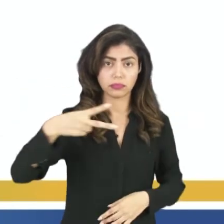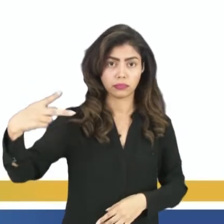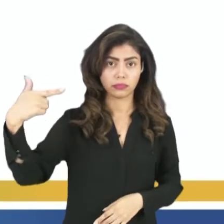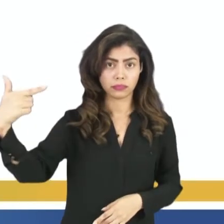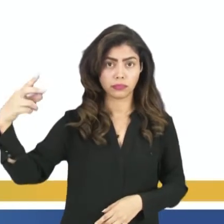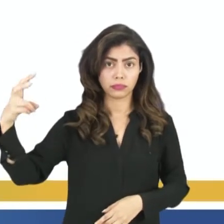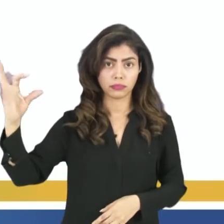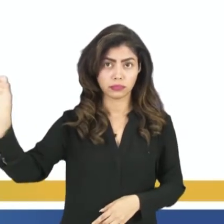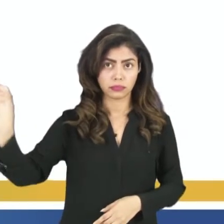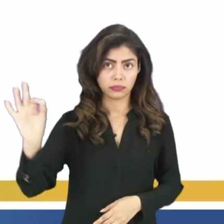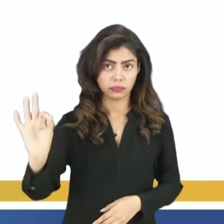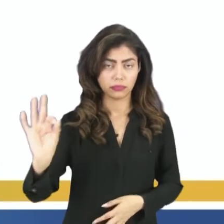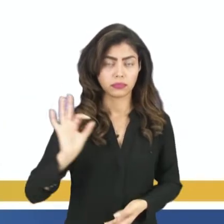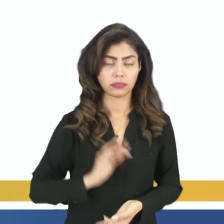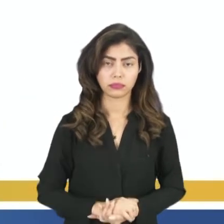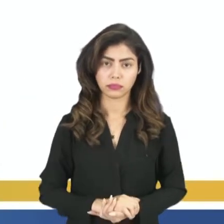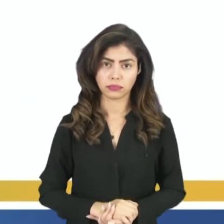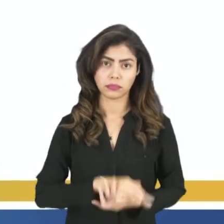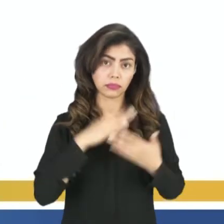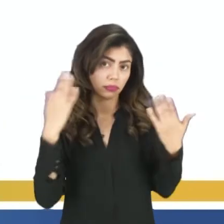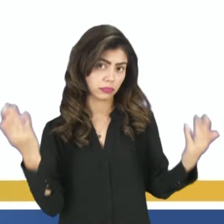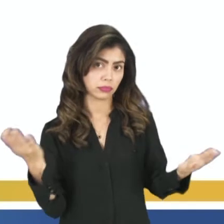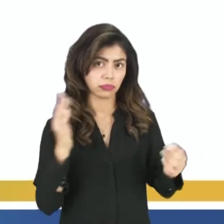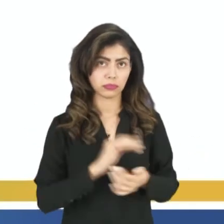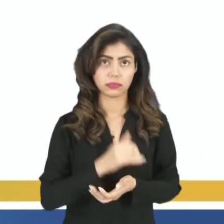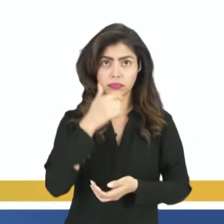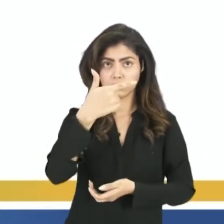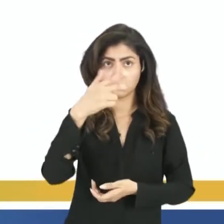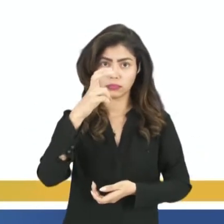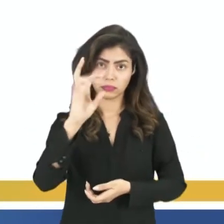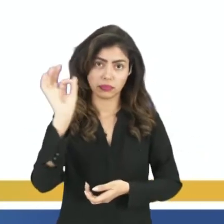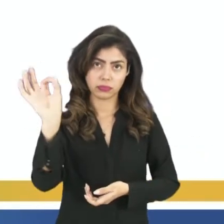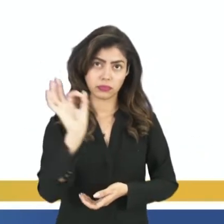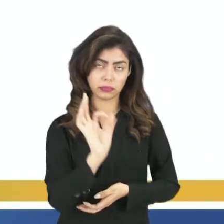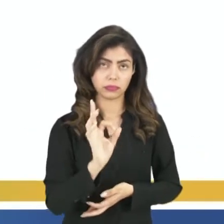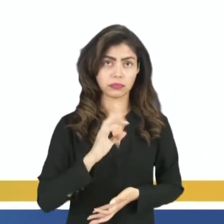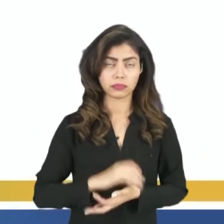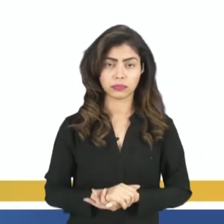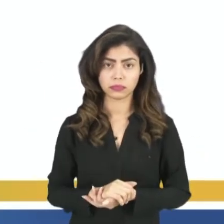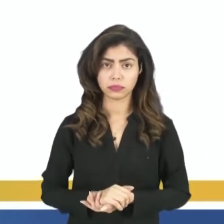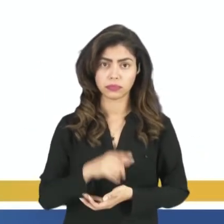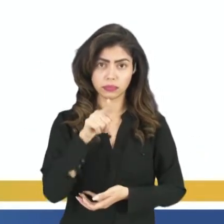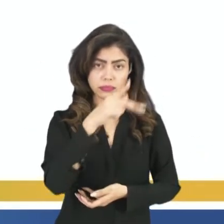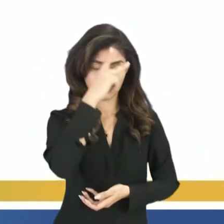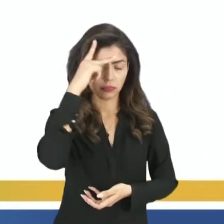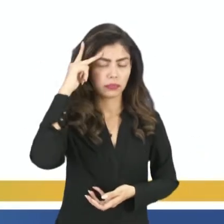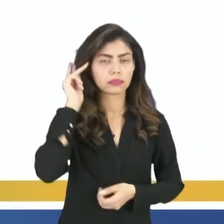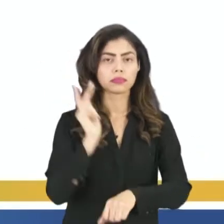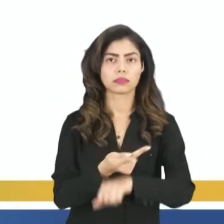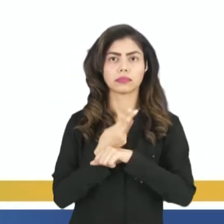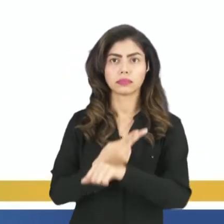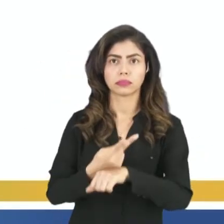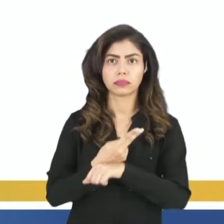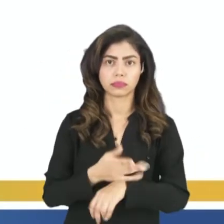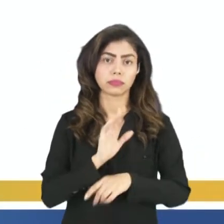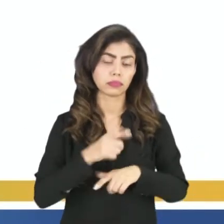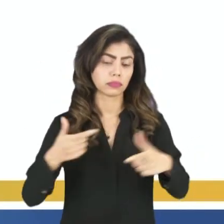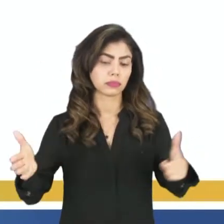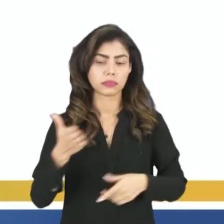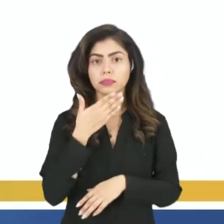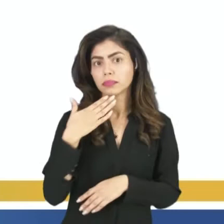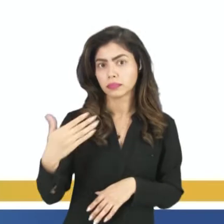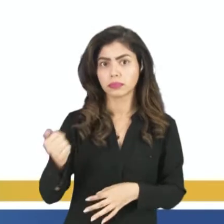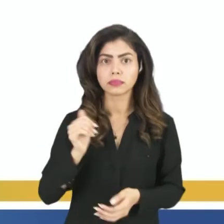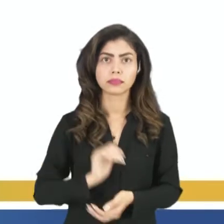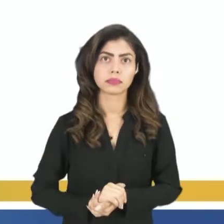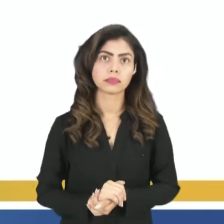equivale a 25%. Ou seja, 25% aqui das pessoas pesquisadas, né, tem a maior